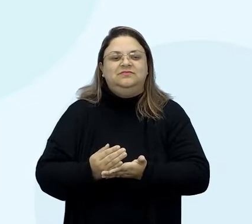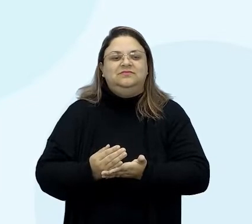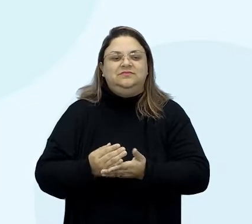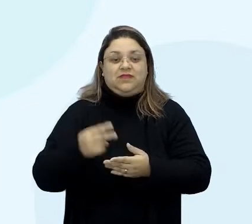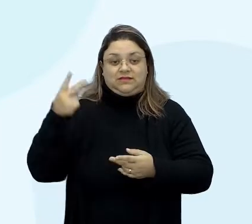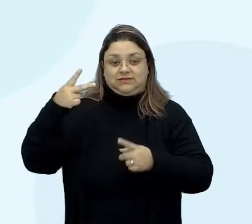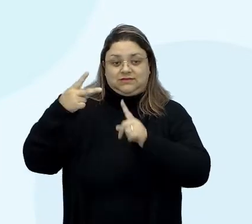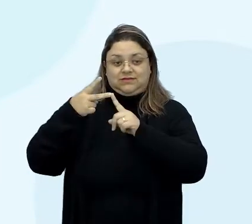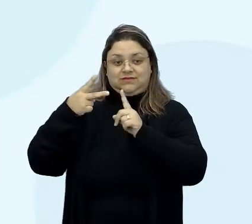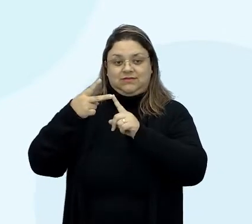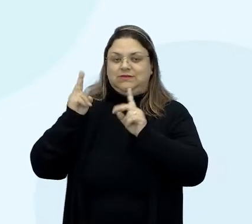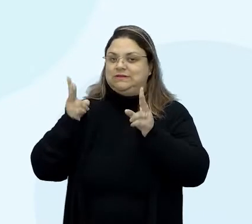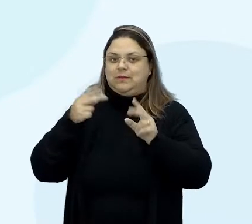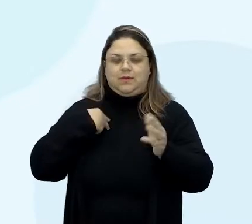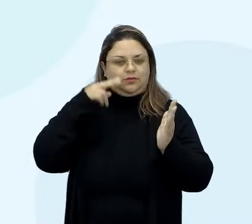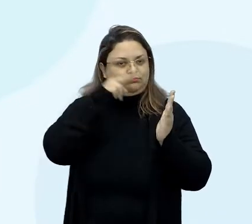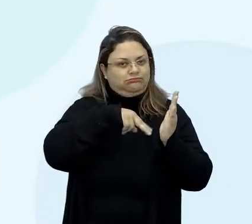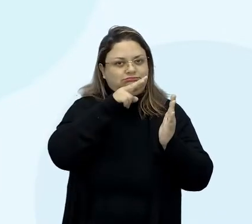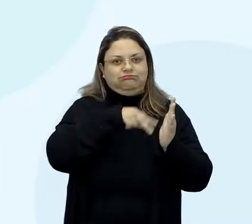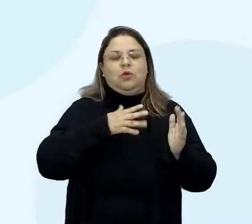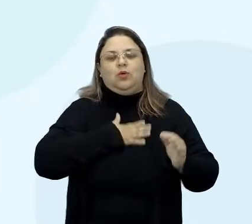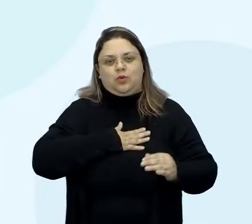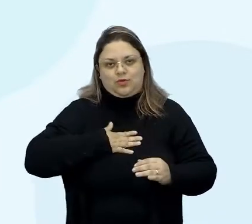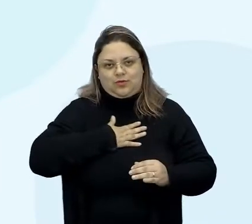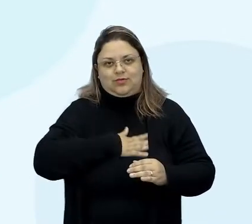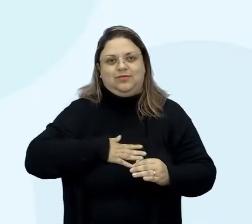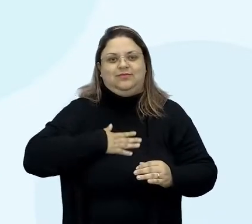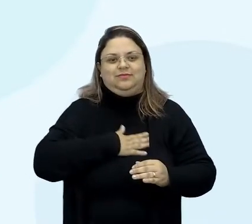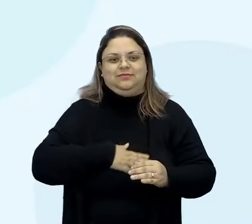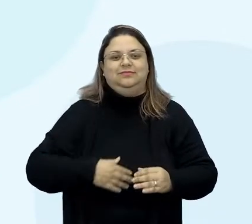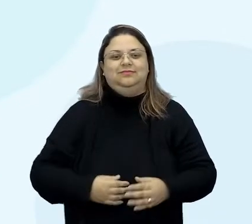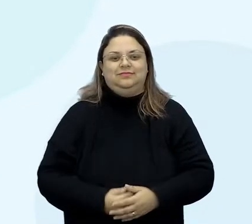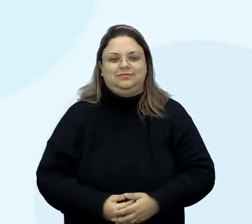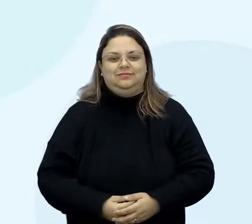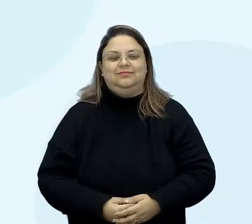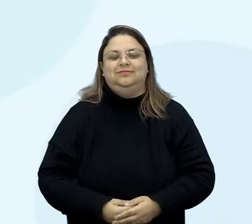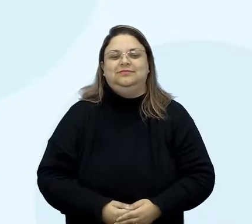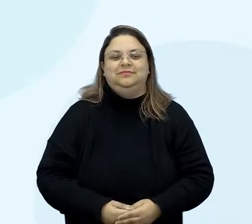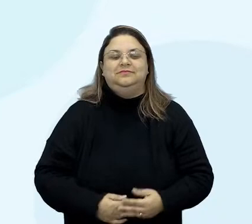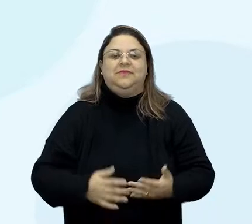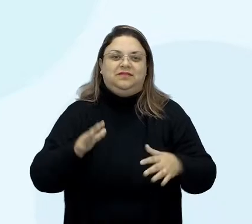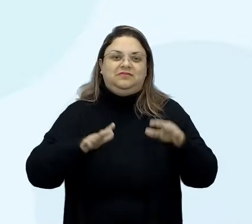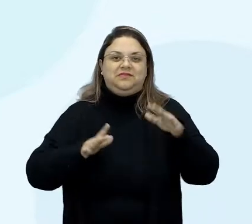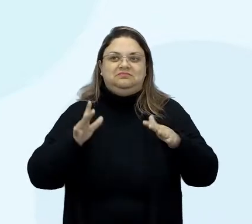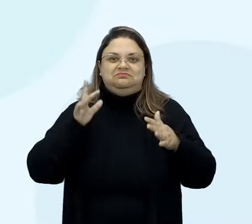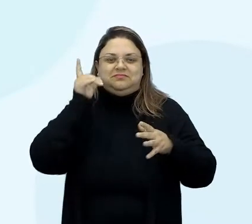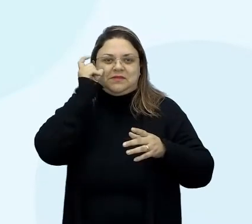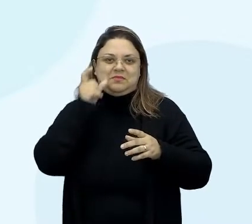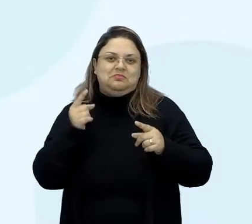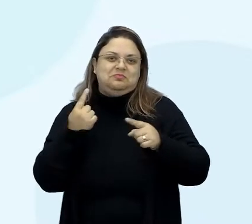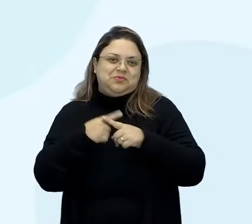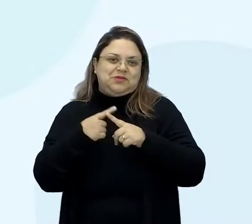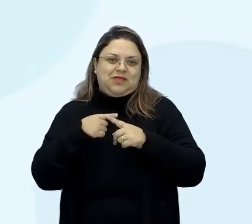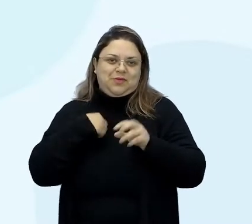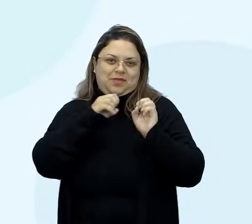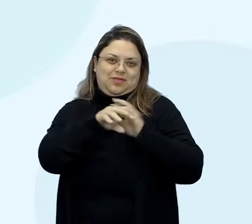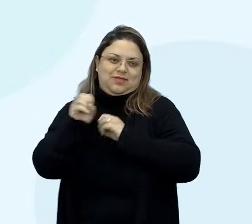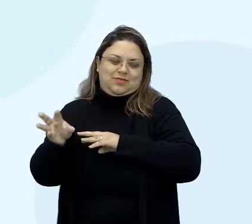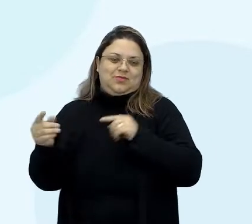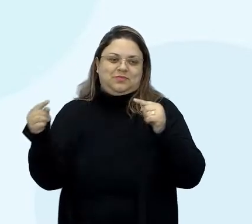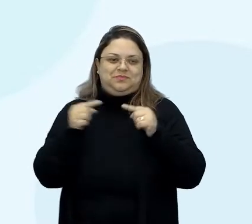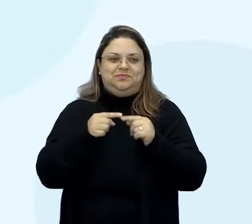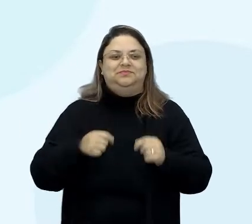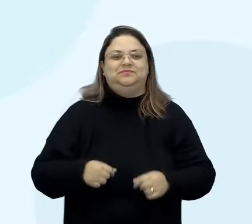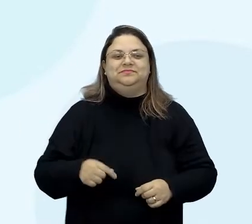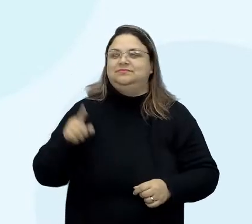tô dando uma olhada. Né? Antigamente eu via mais a Galileu, super interessante. Talvez seja por causa das aulas. Enfim,